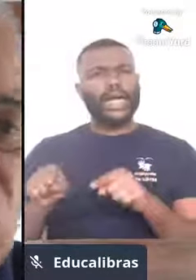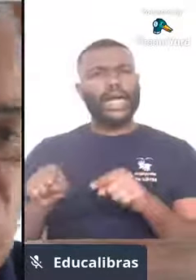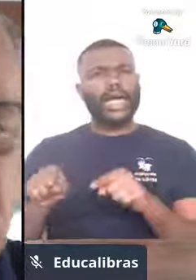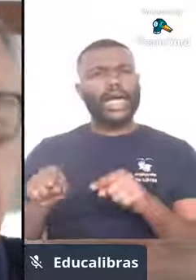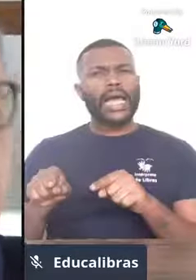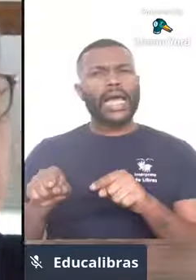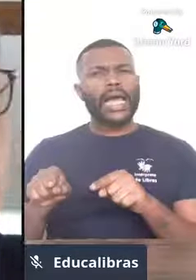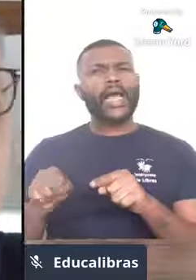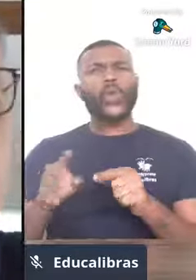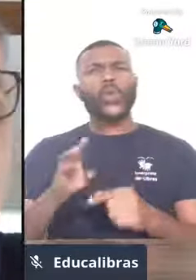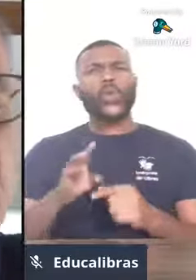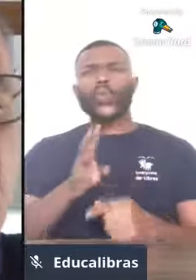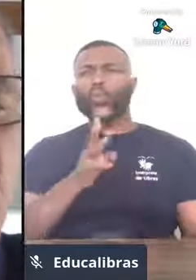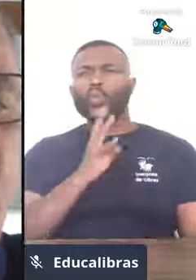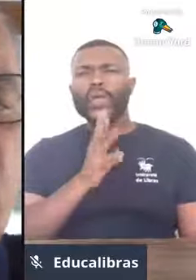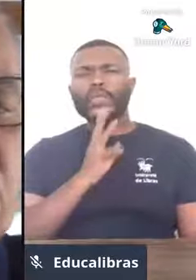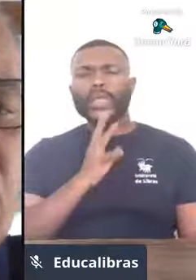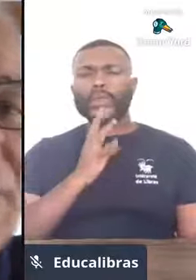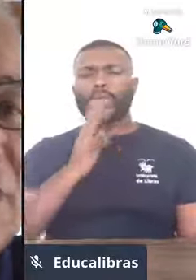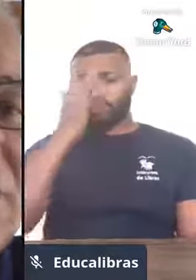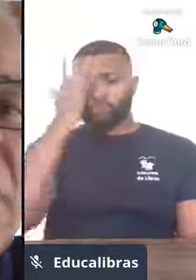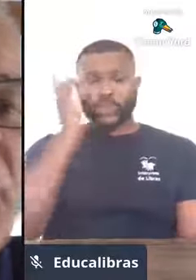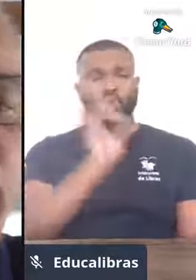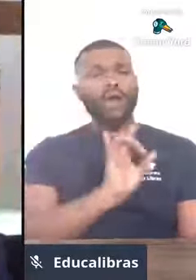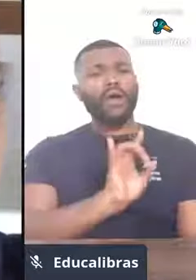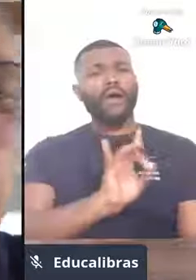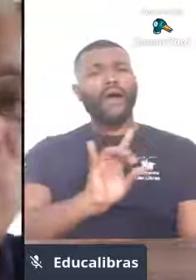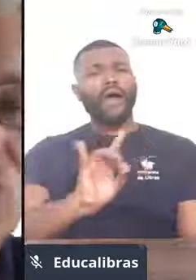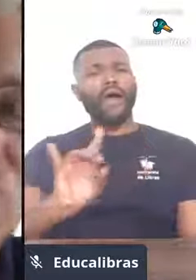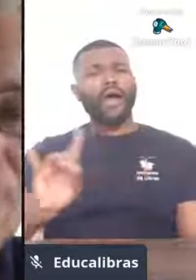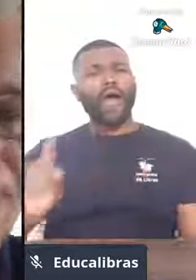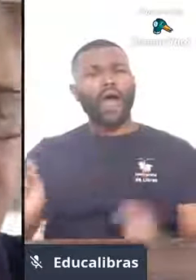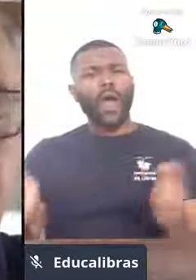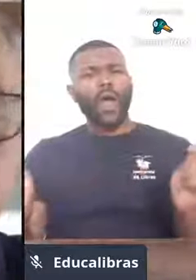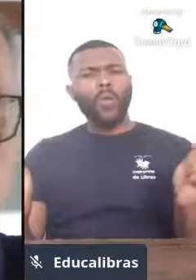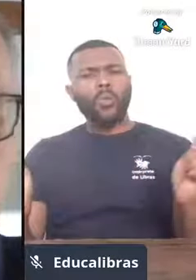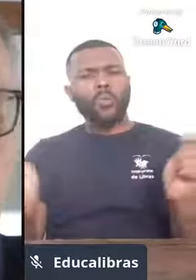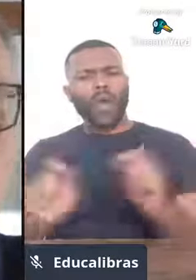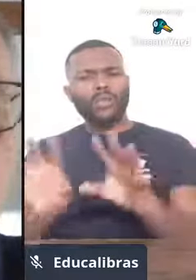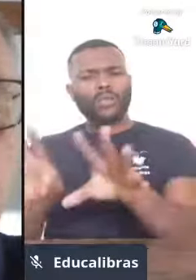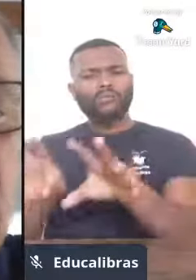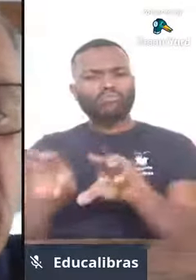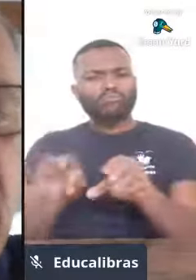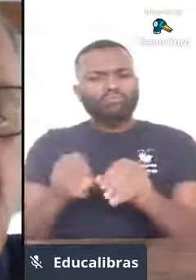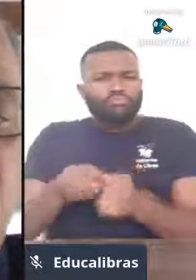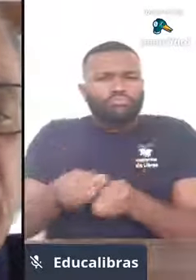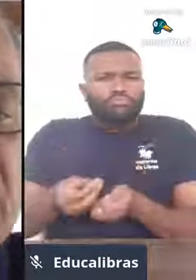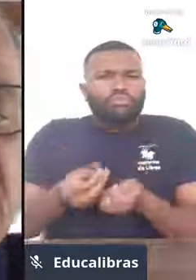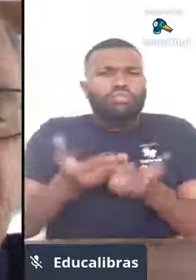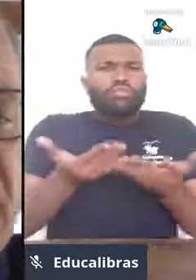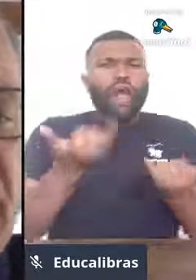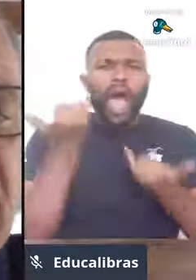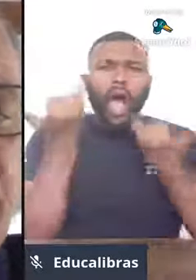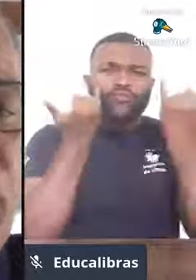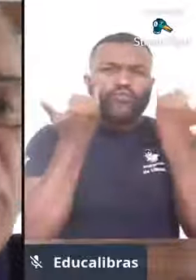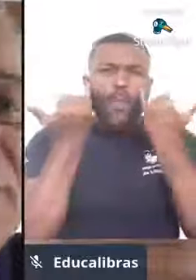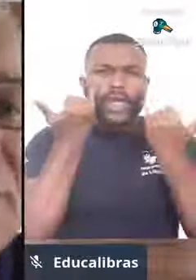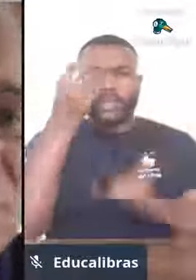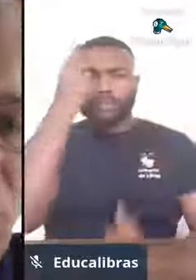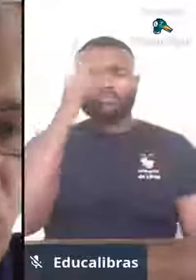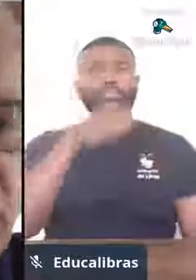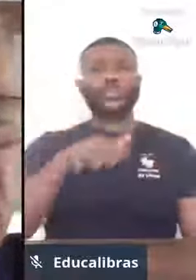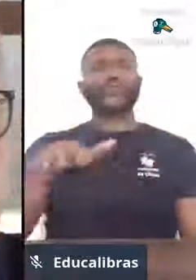conhecimento dessas pessoas possam reverter para todos? Então, a única saída era